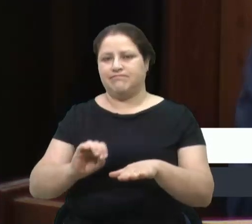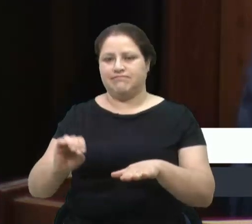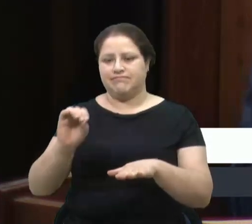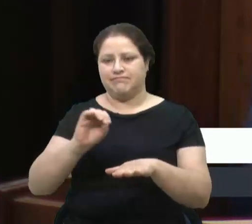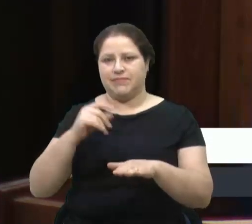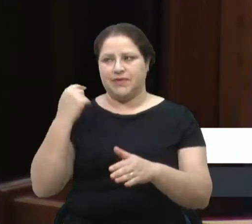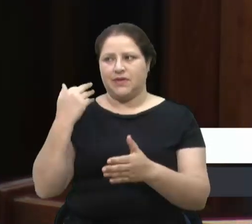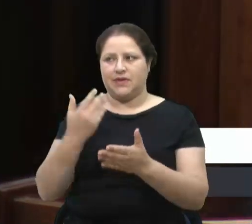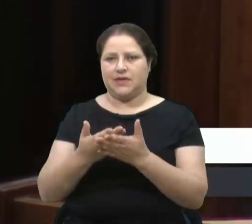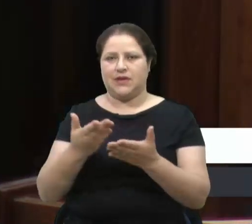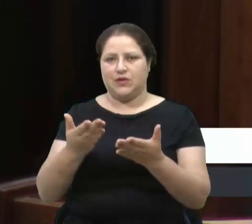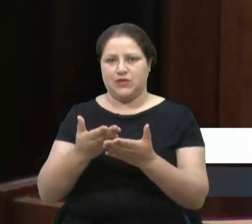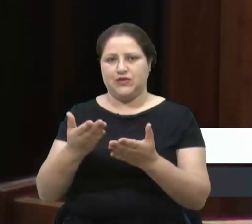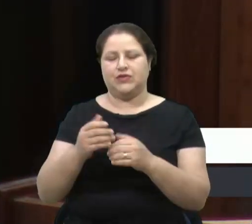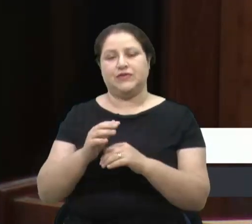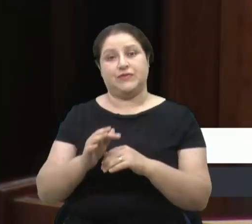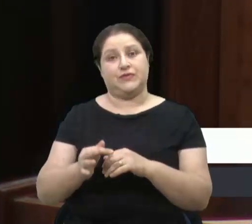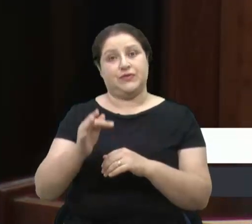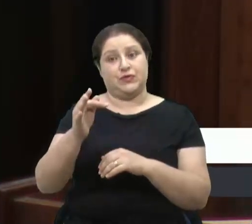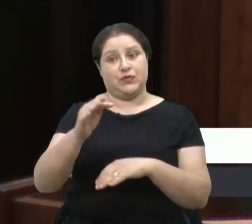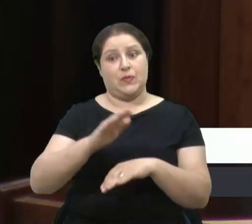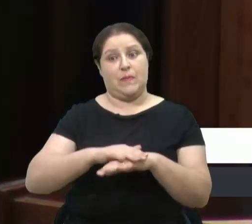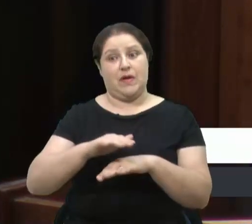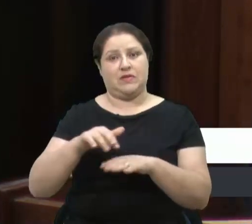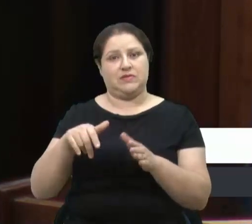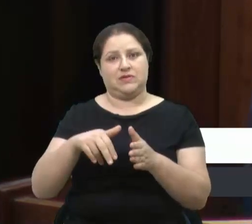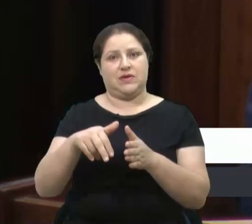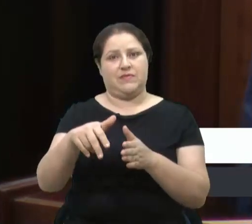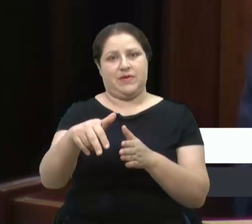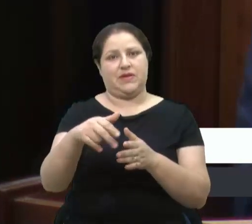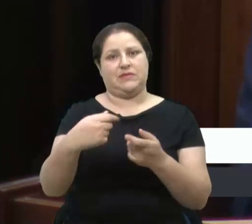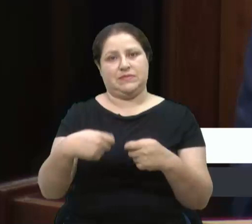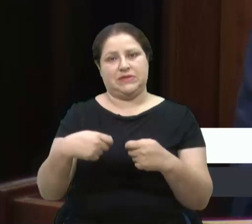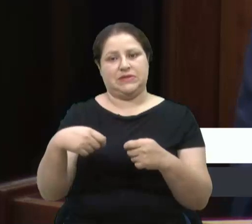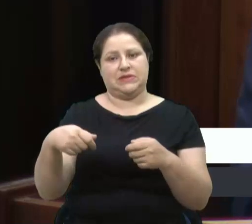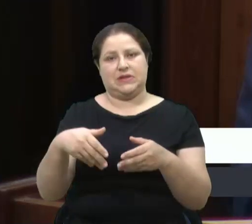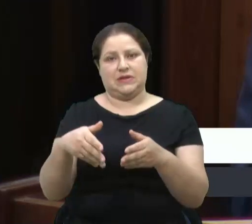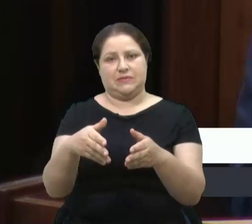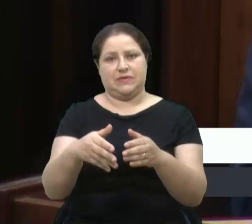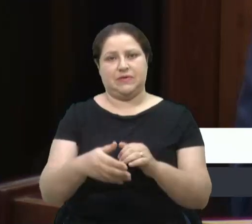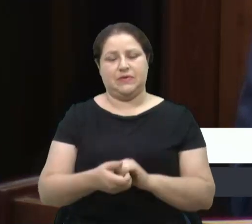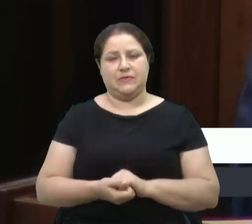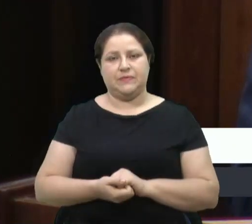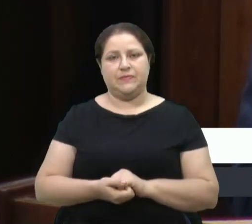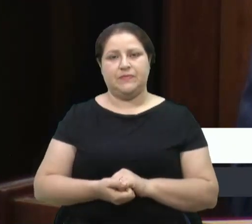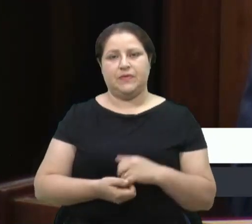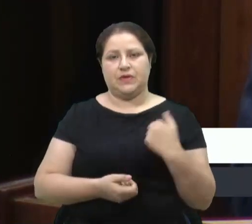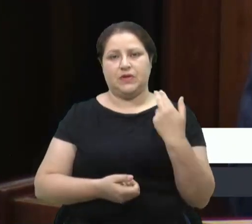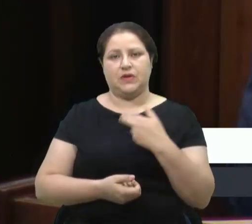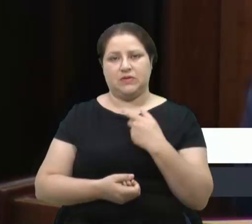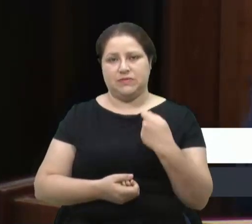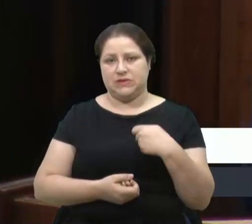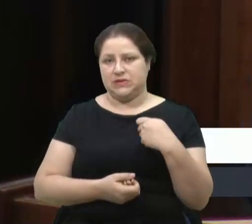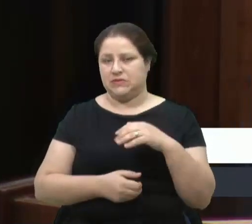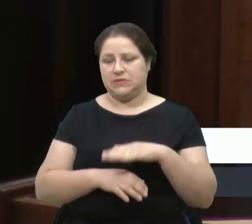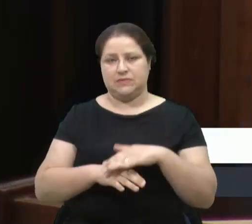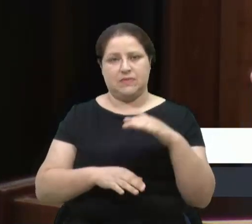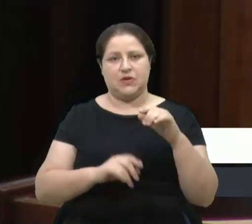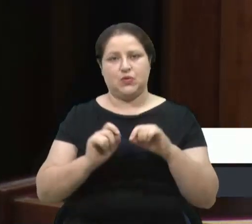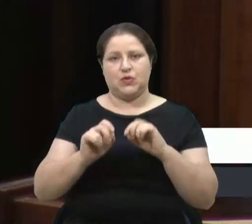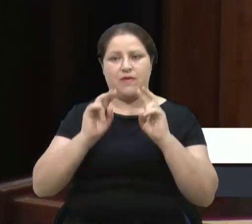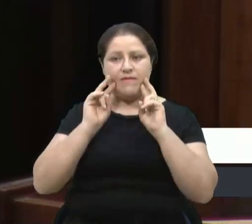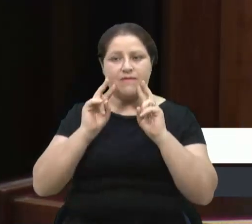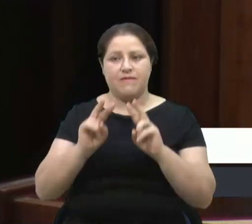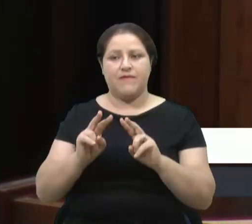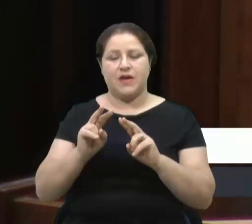fizemos até aqui temos uma caminhada muito grande pela frente nós precisamos cada vez mais olhar